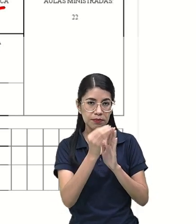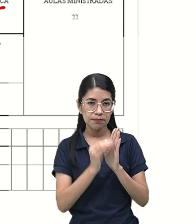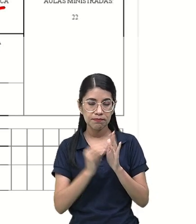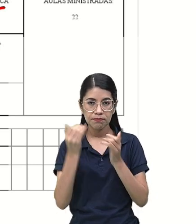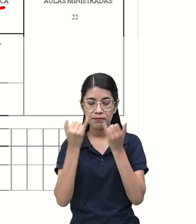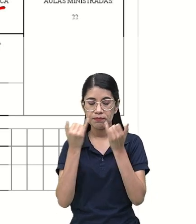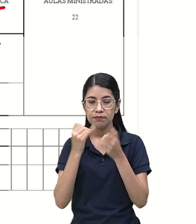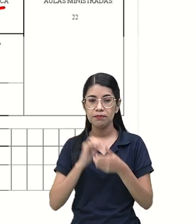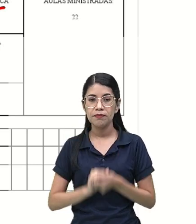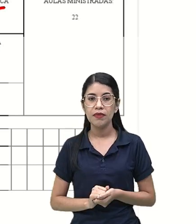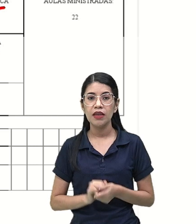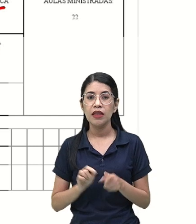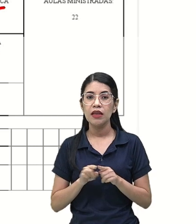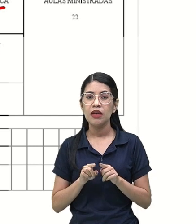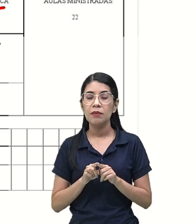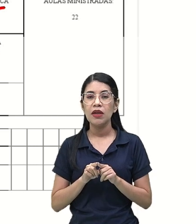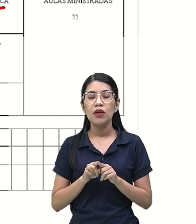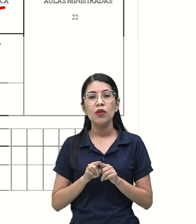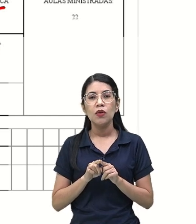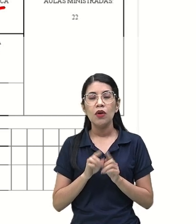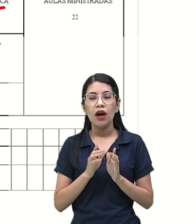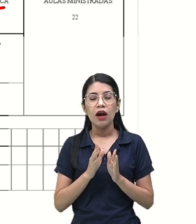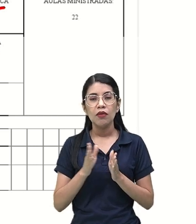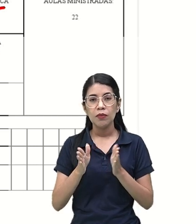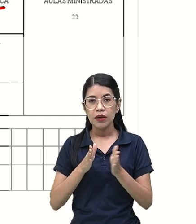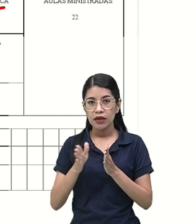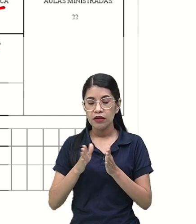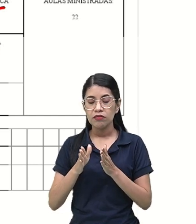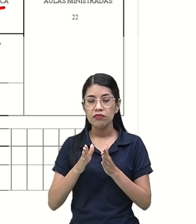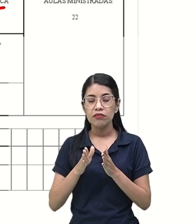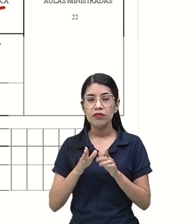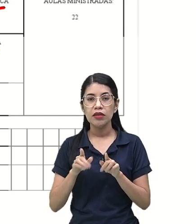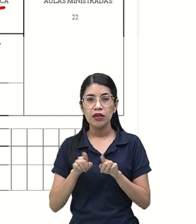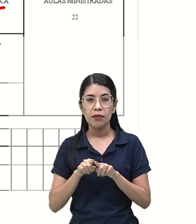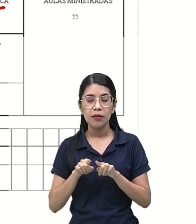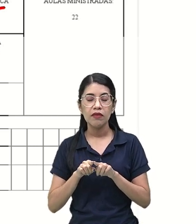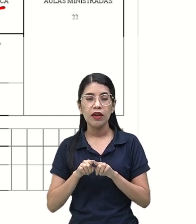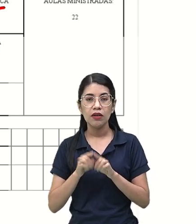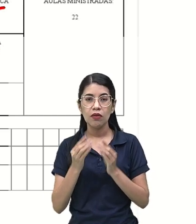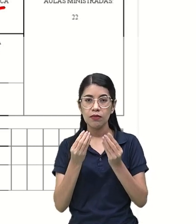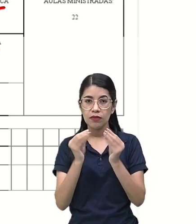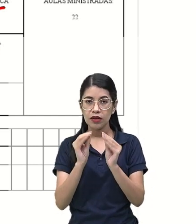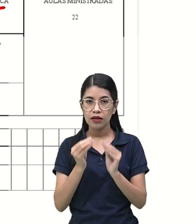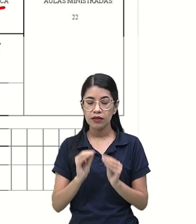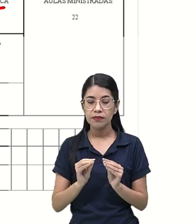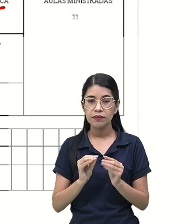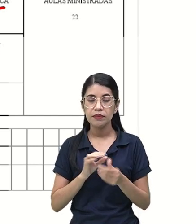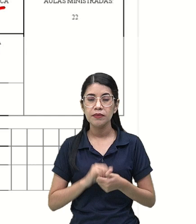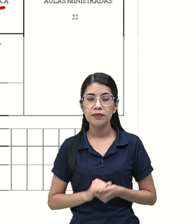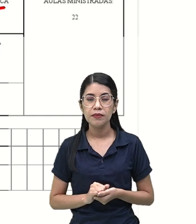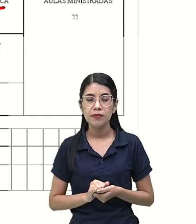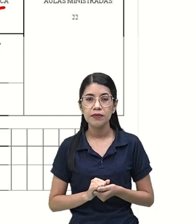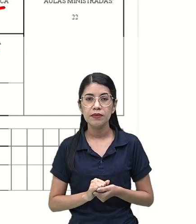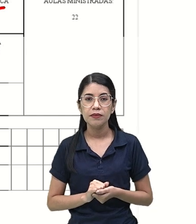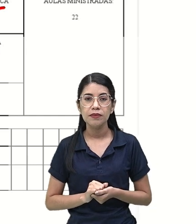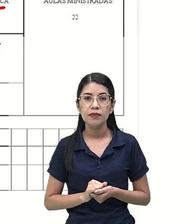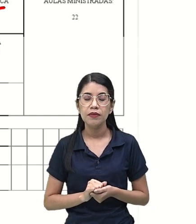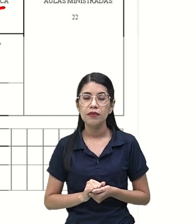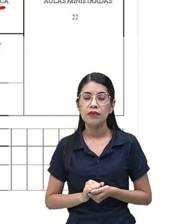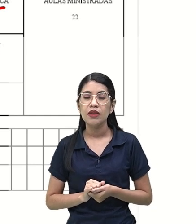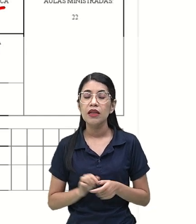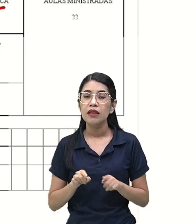que você vai preencher, certo? E aí você vai colocar aqui, olha, já como eu falei,